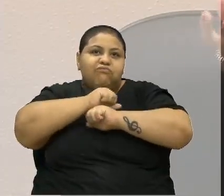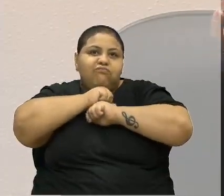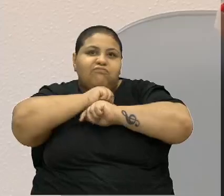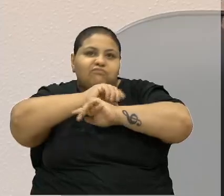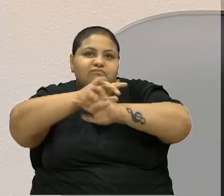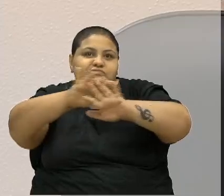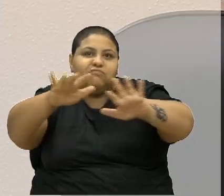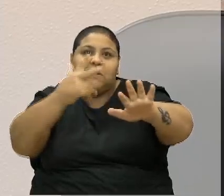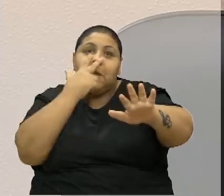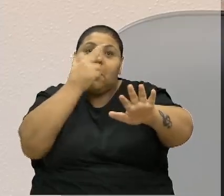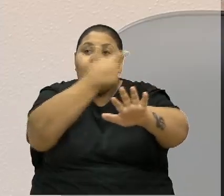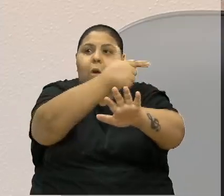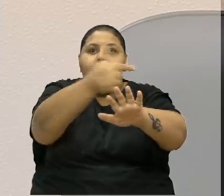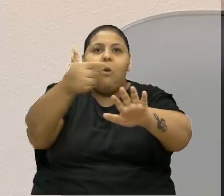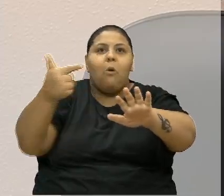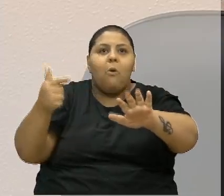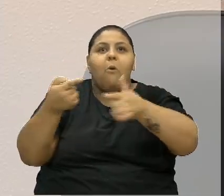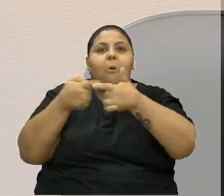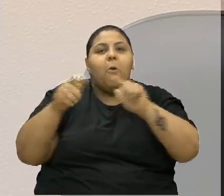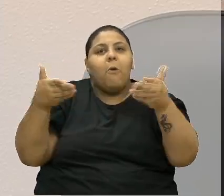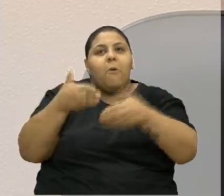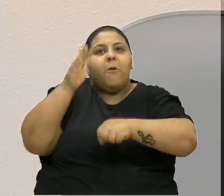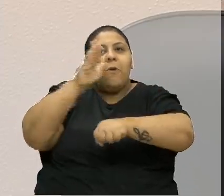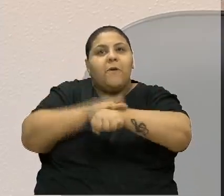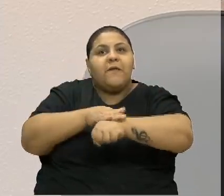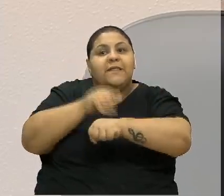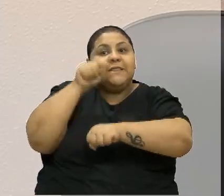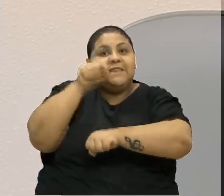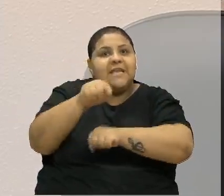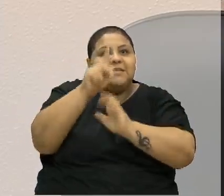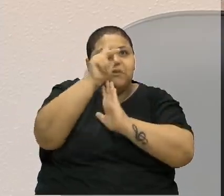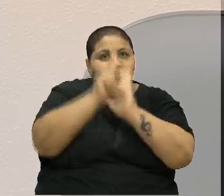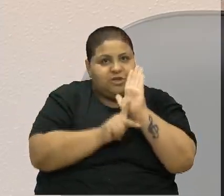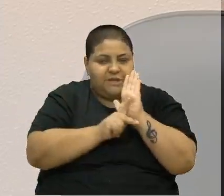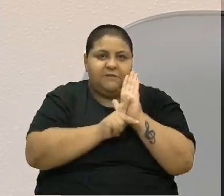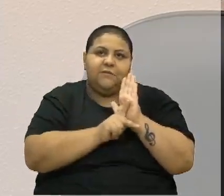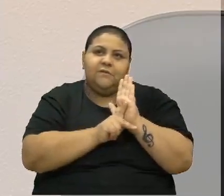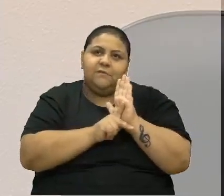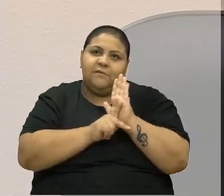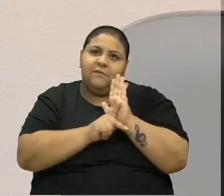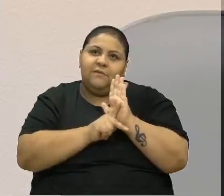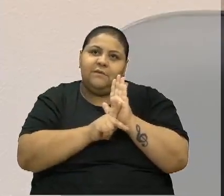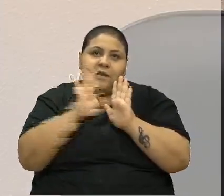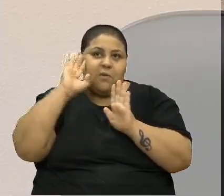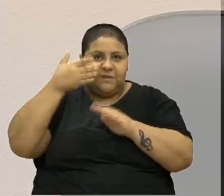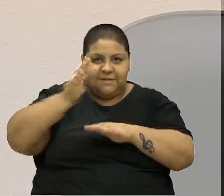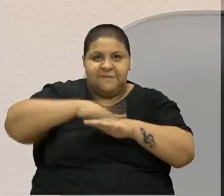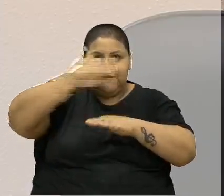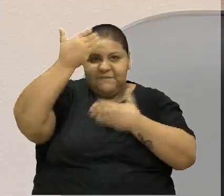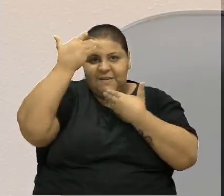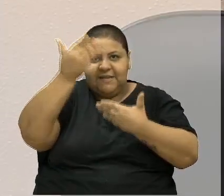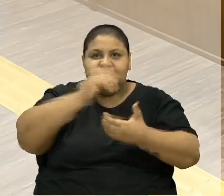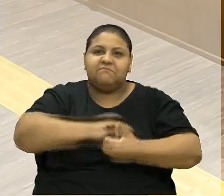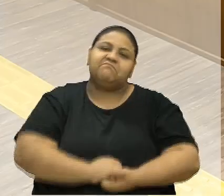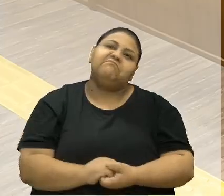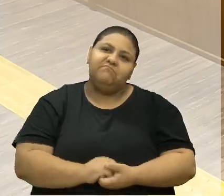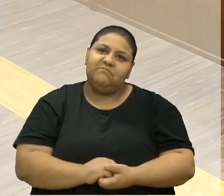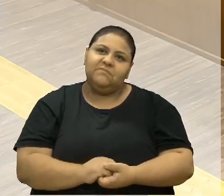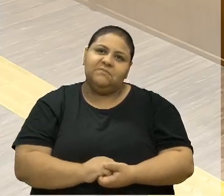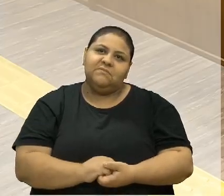como existem outros, mas hoje é o momento de falar desse, então que venham muitos mais. Obrigada, tá?